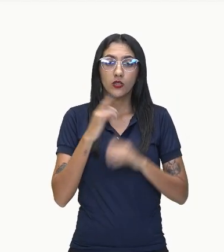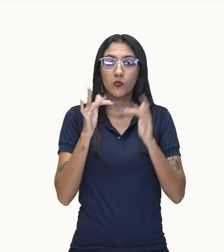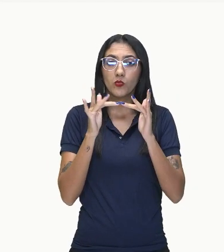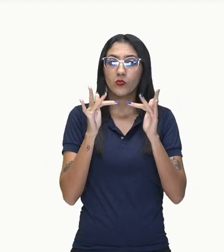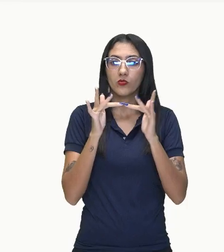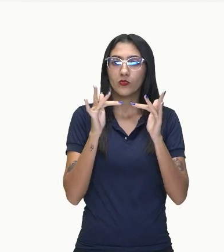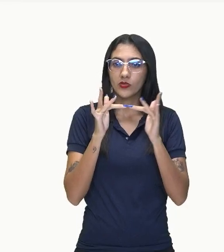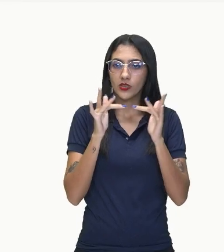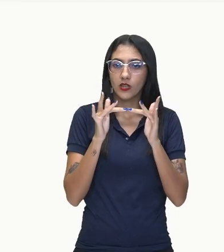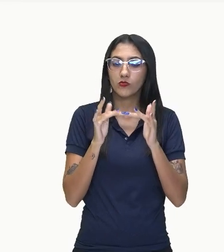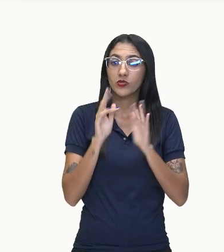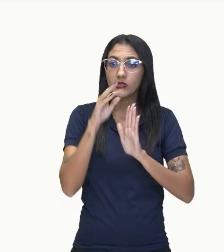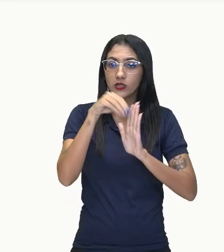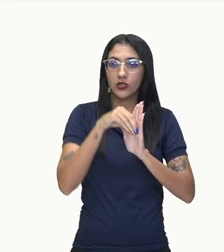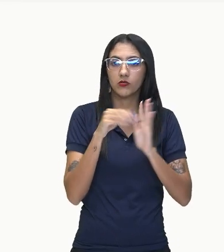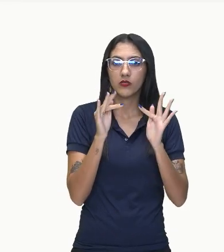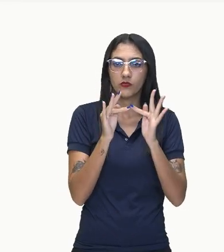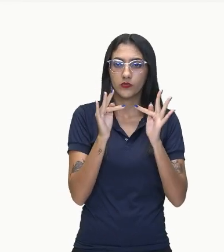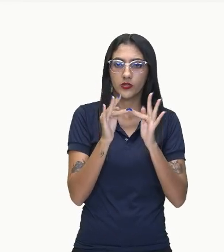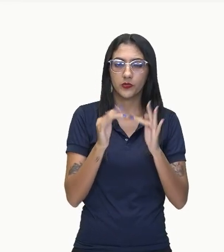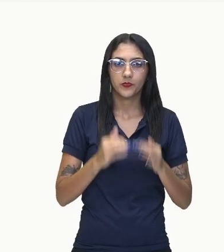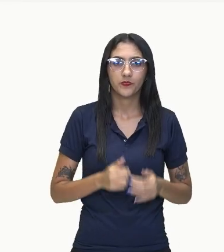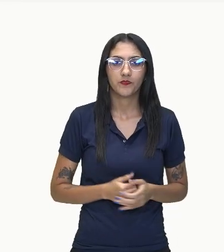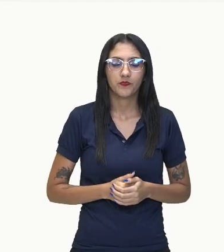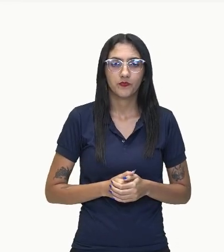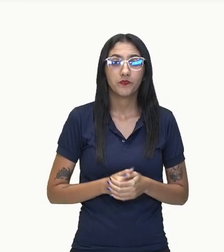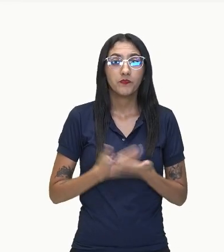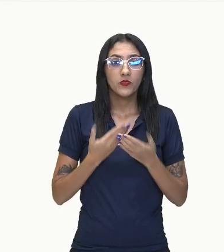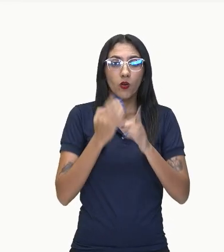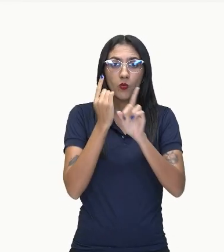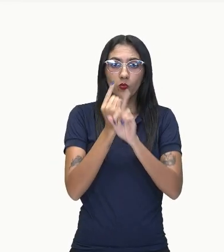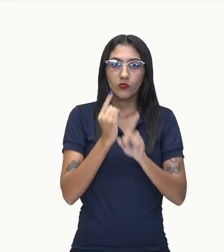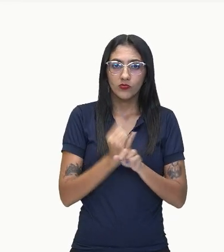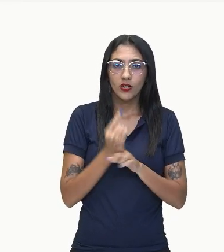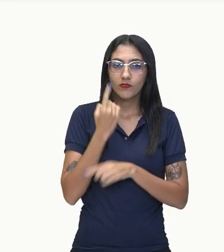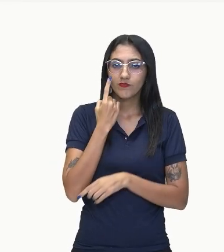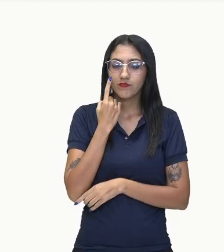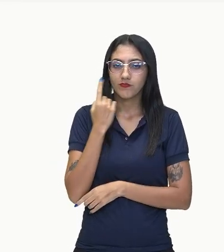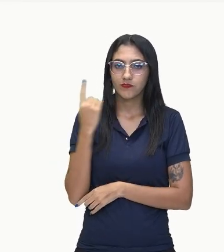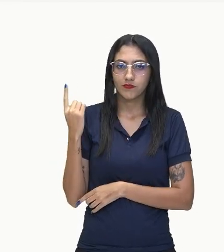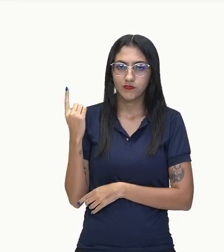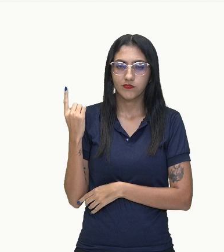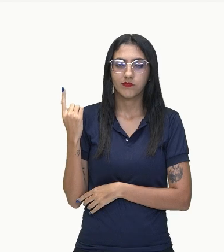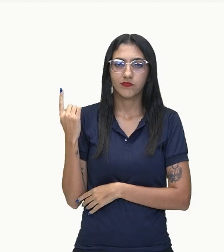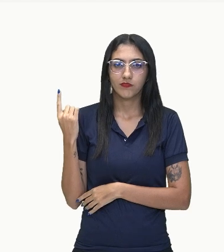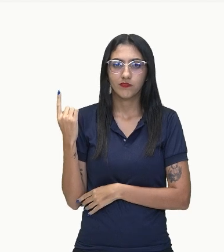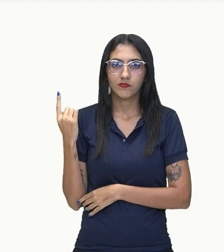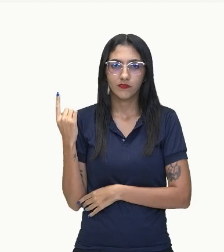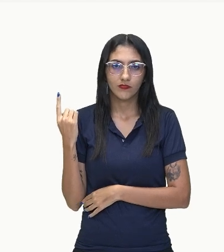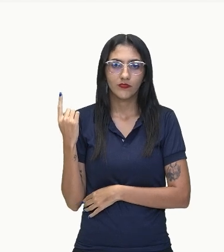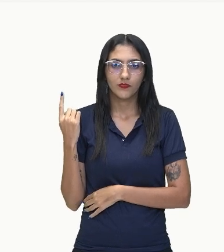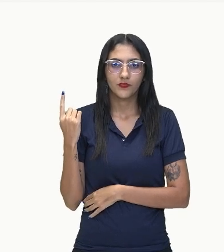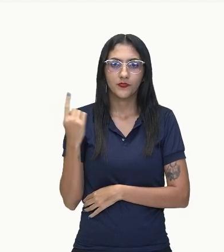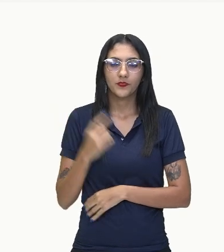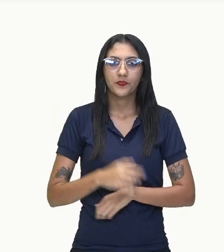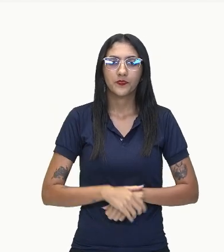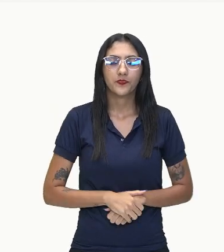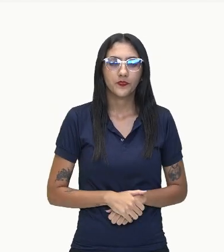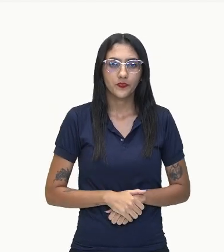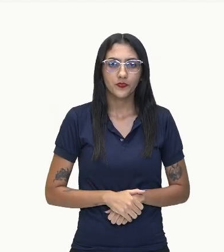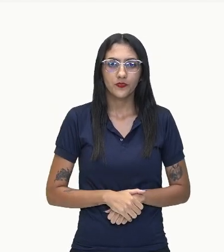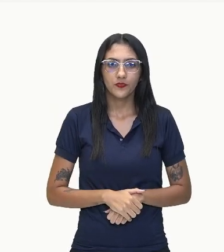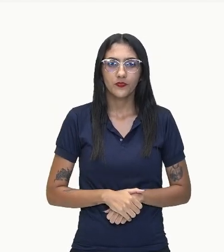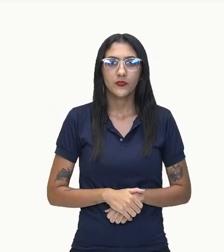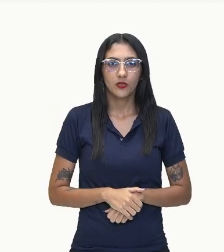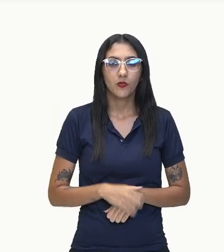equação. Então, quando a gente resolve essa equação aqui, x² menos 4x mais 3 igual a zero, a